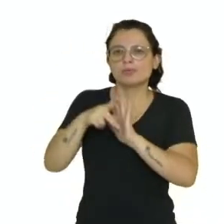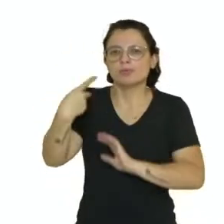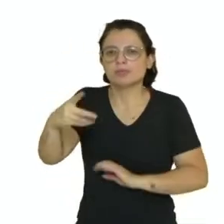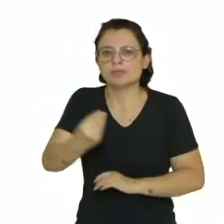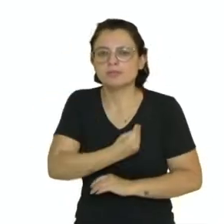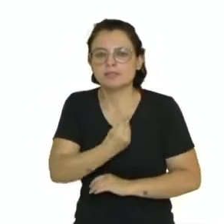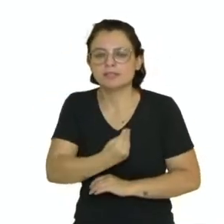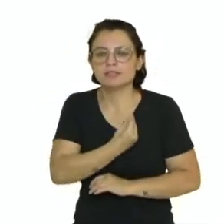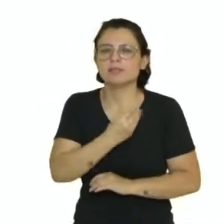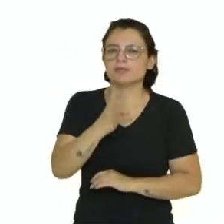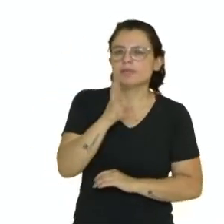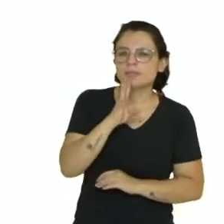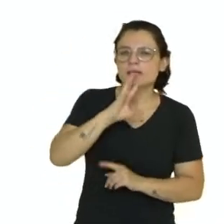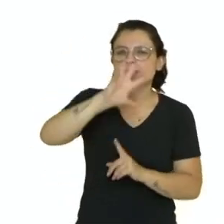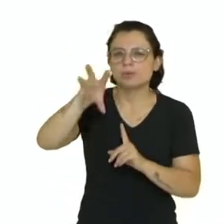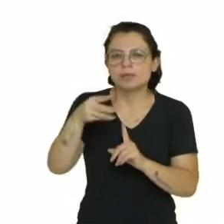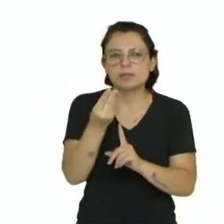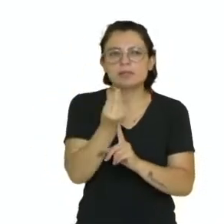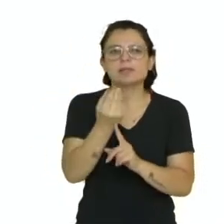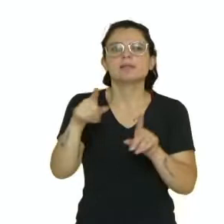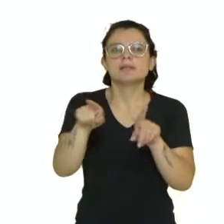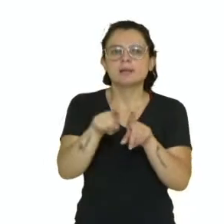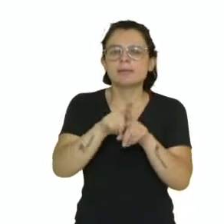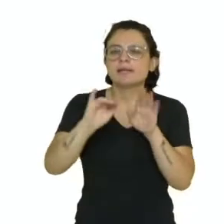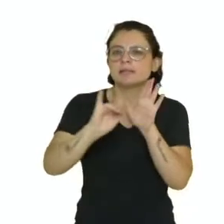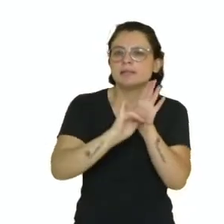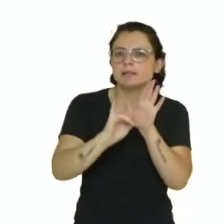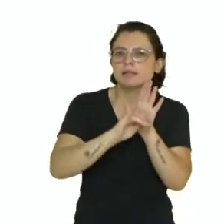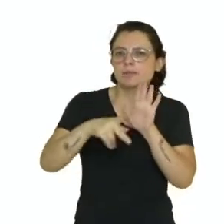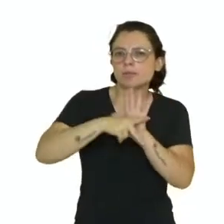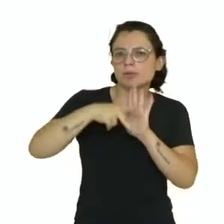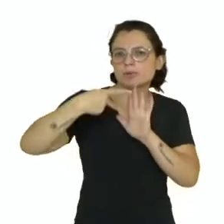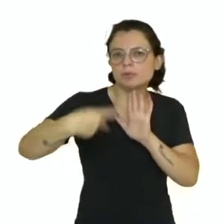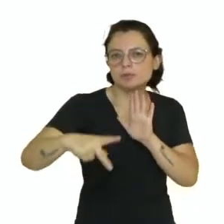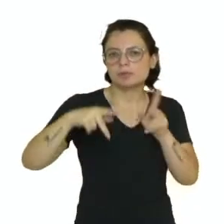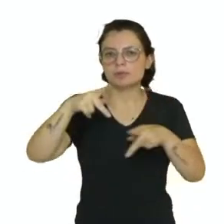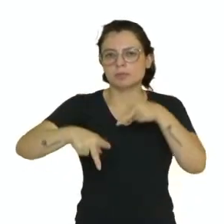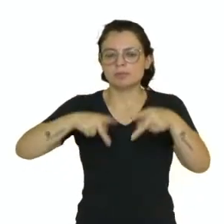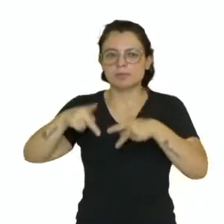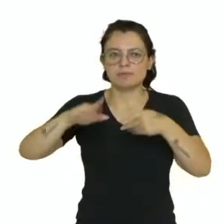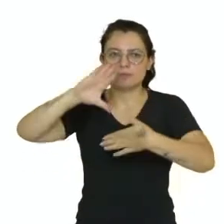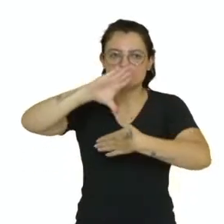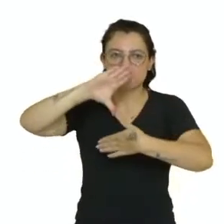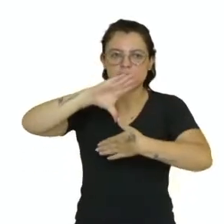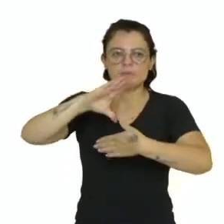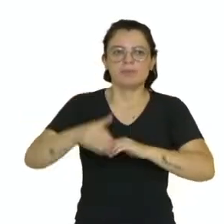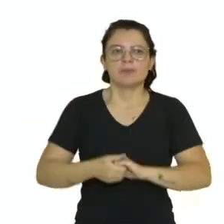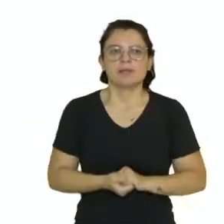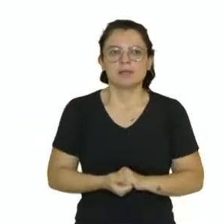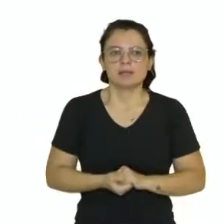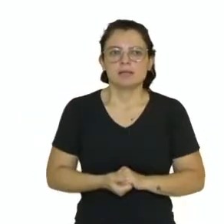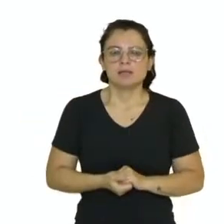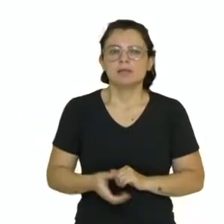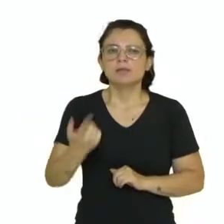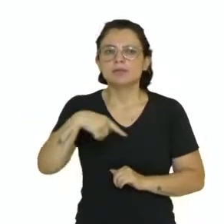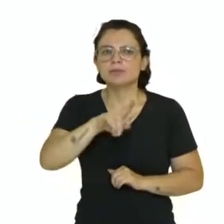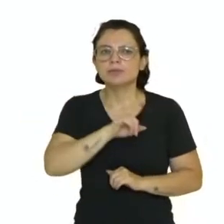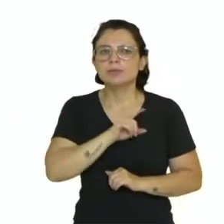conhecimentos, a arte e a identidade dos povos originários da América, desfazendo assim uma